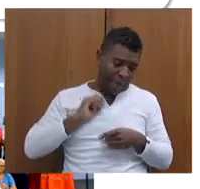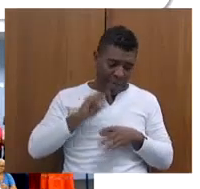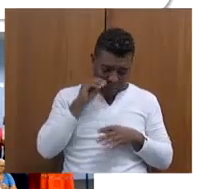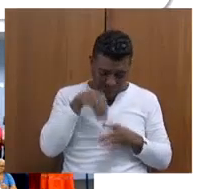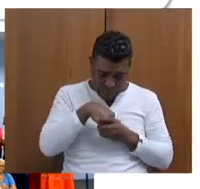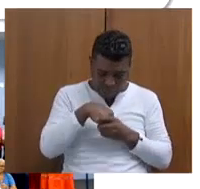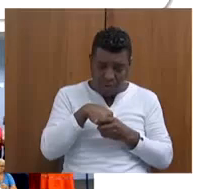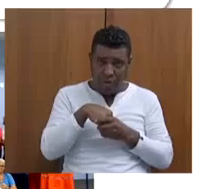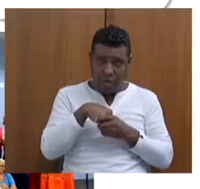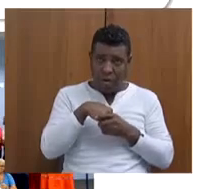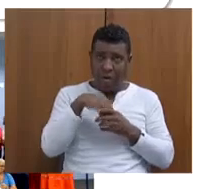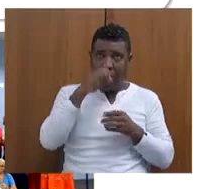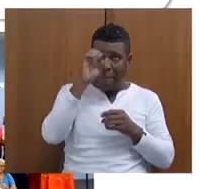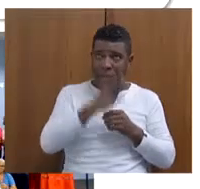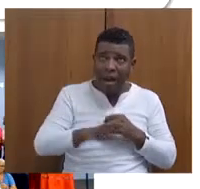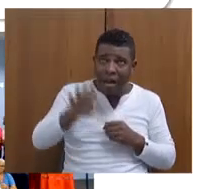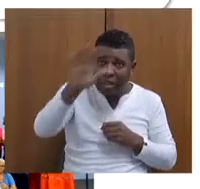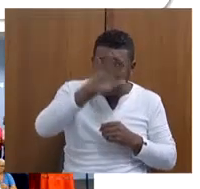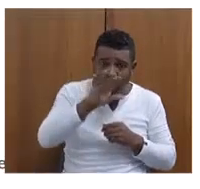mundialmente